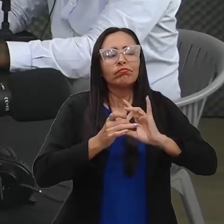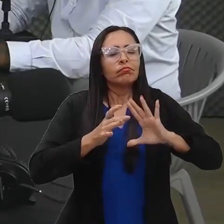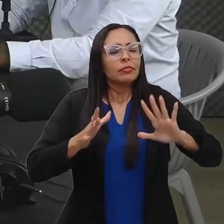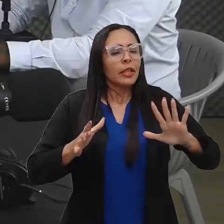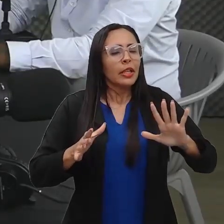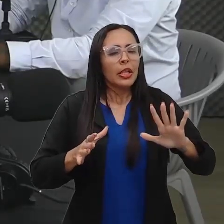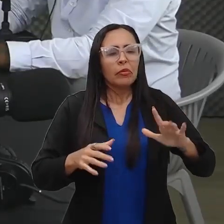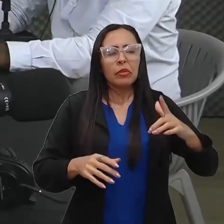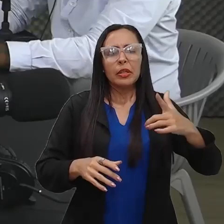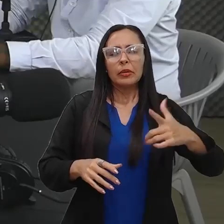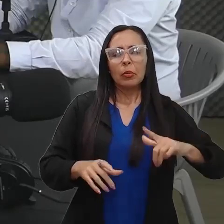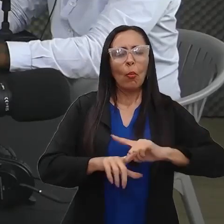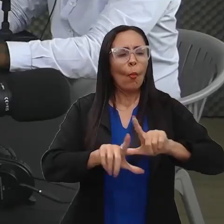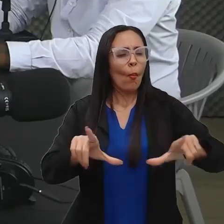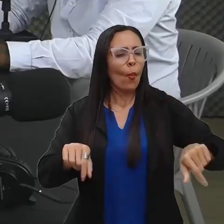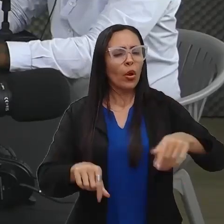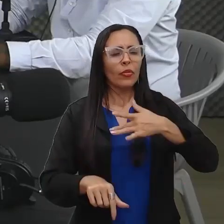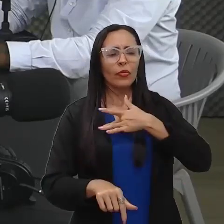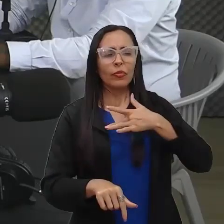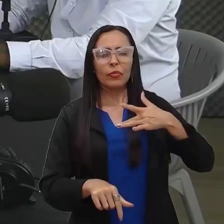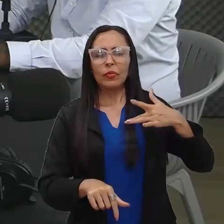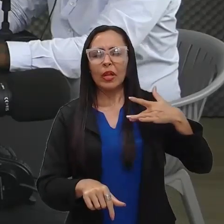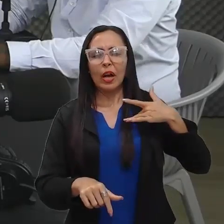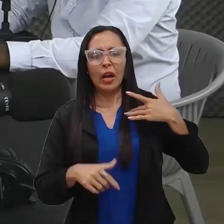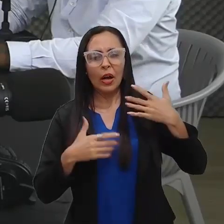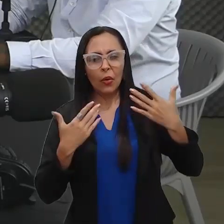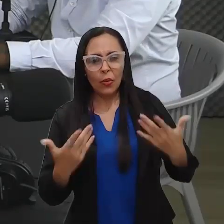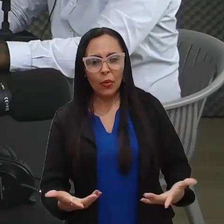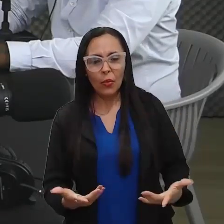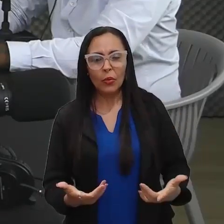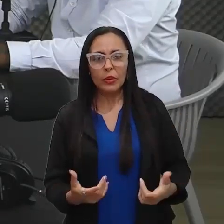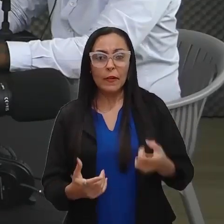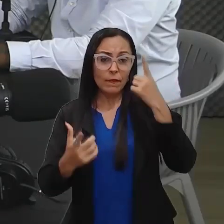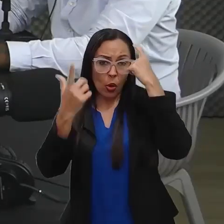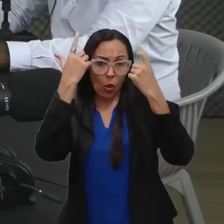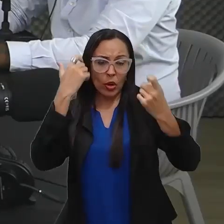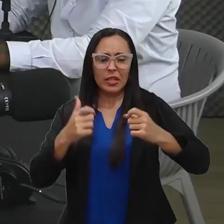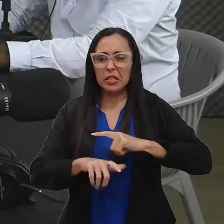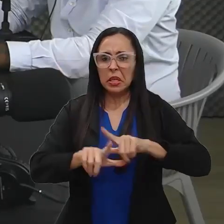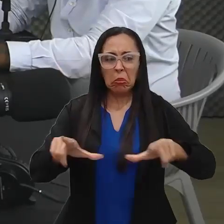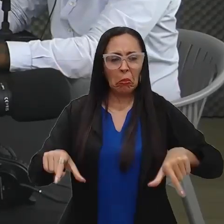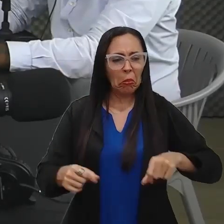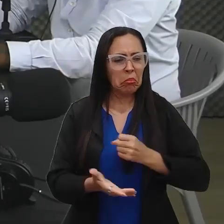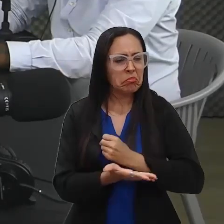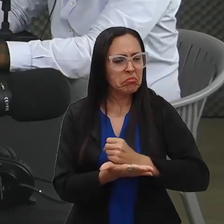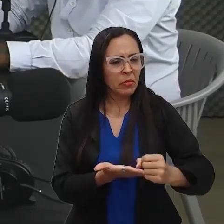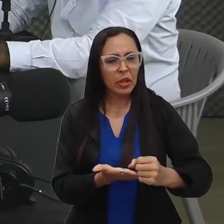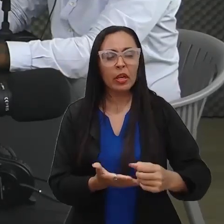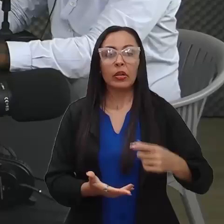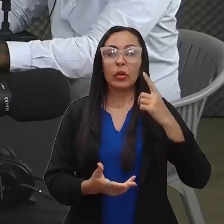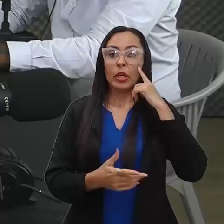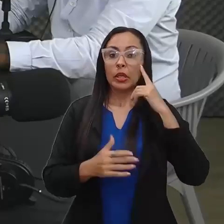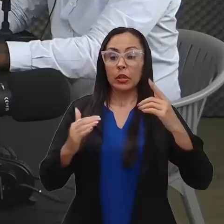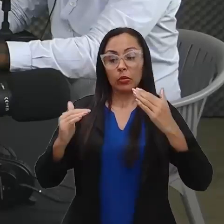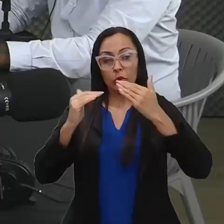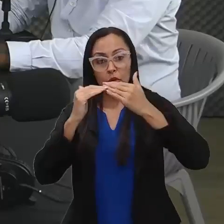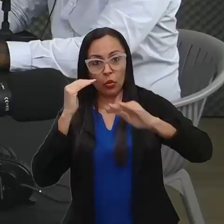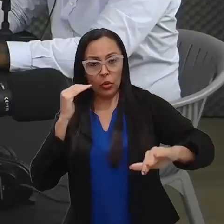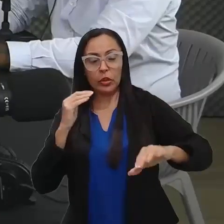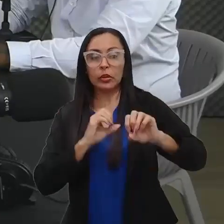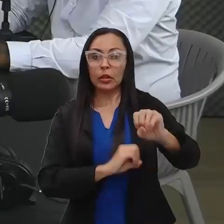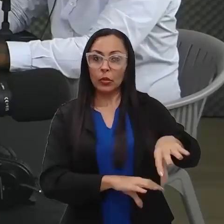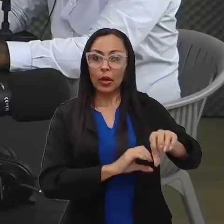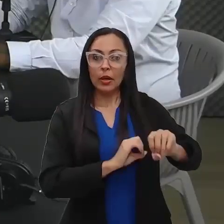violência. Então, a norma jurídica, me permitam até a ousadia de dizer, e até discordando da